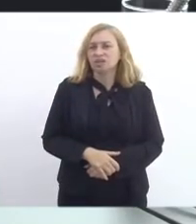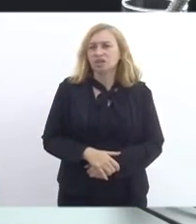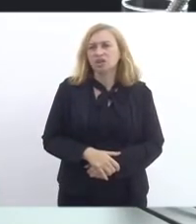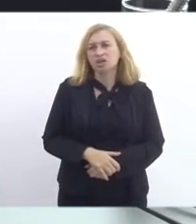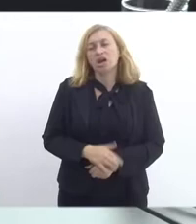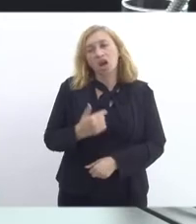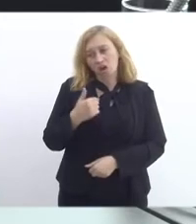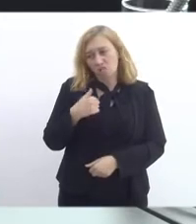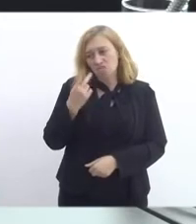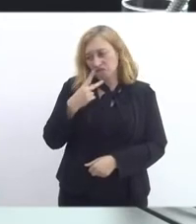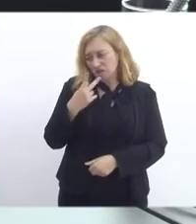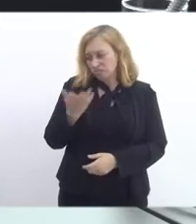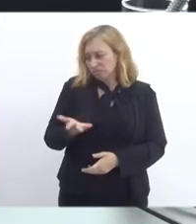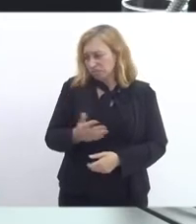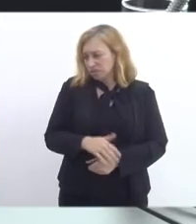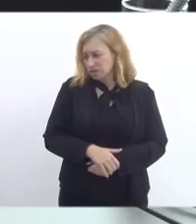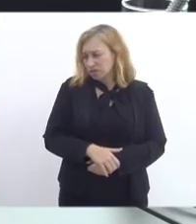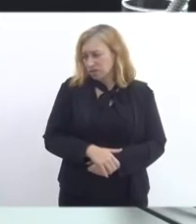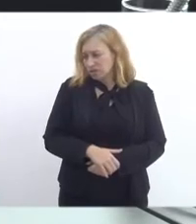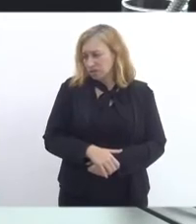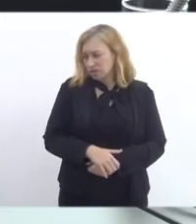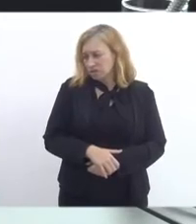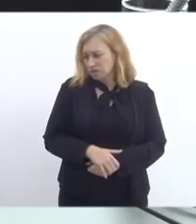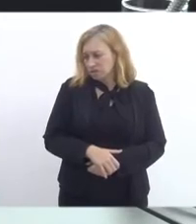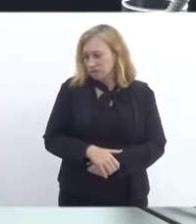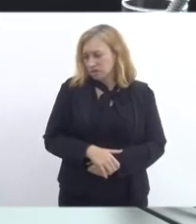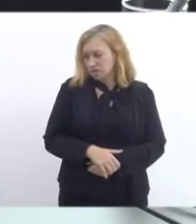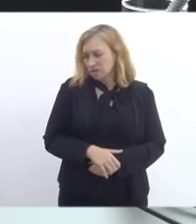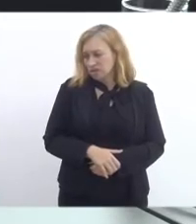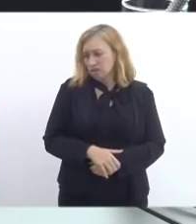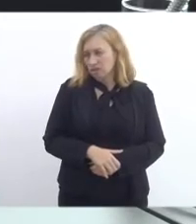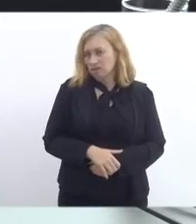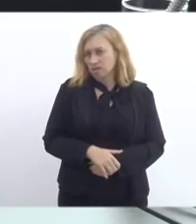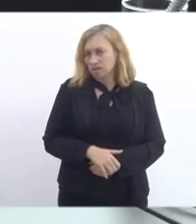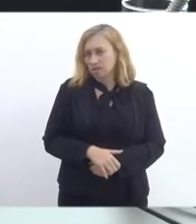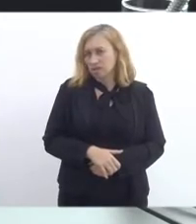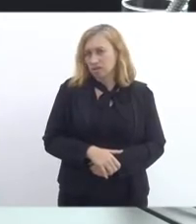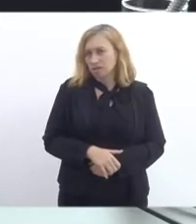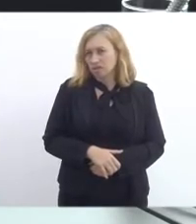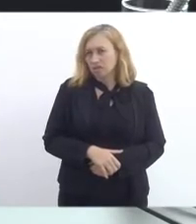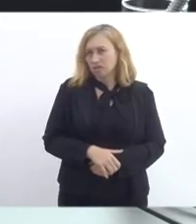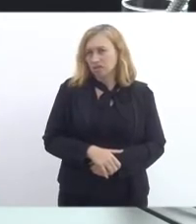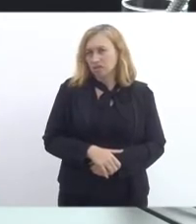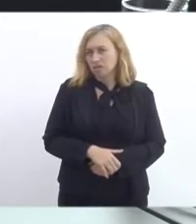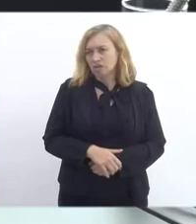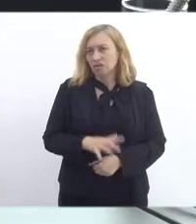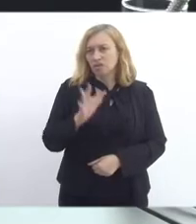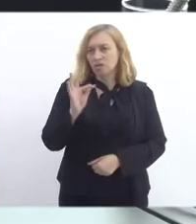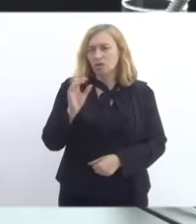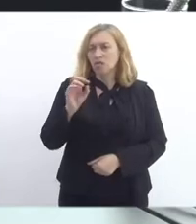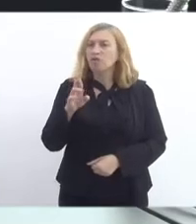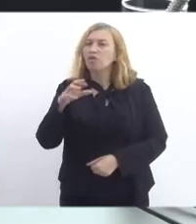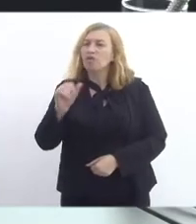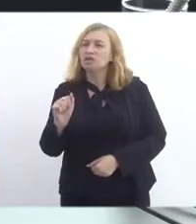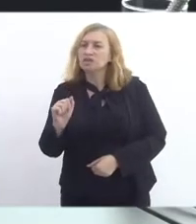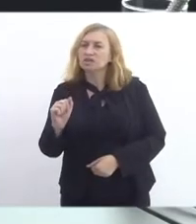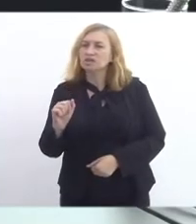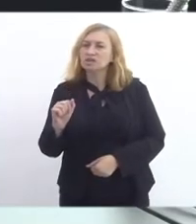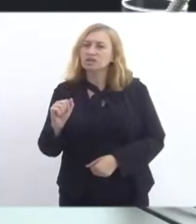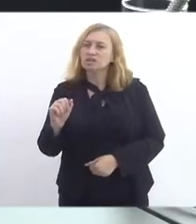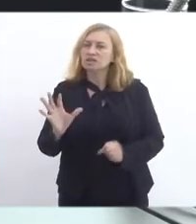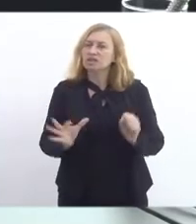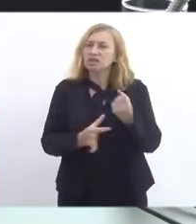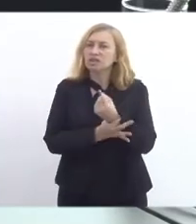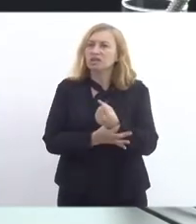Eu diria até que força de segurança, dos agentes das forças de segurança, com